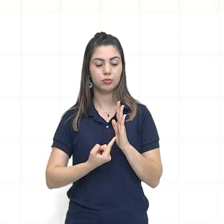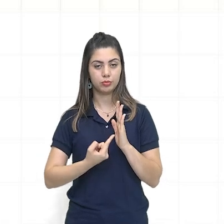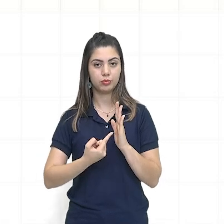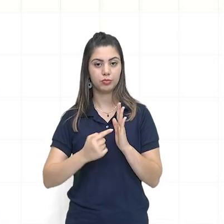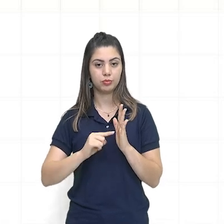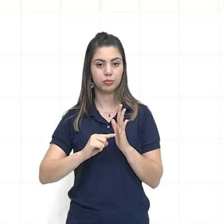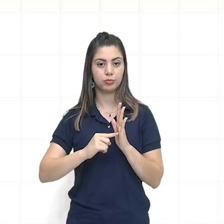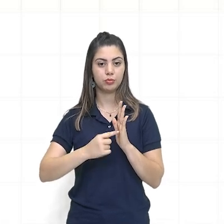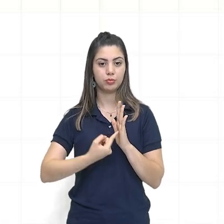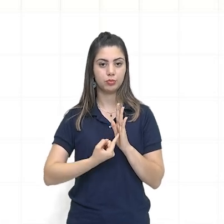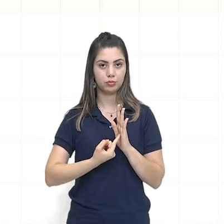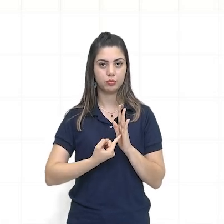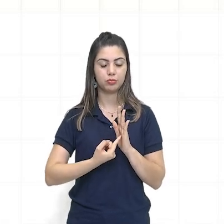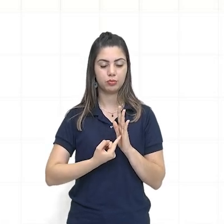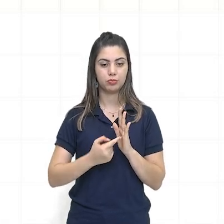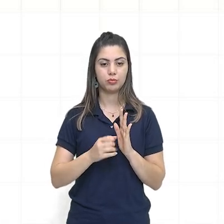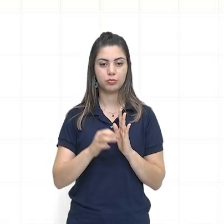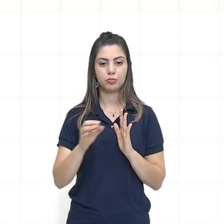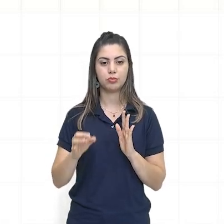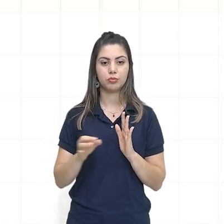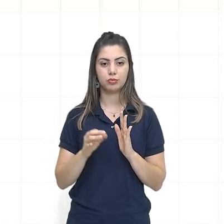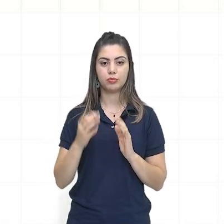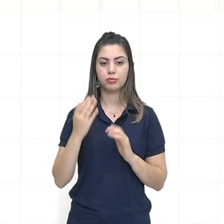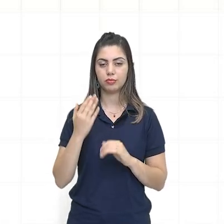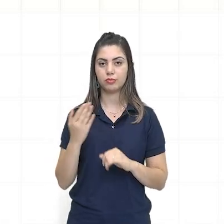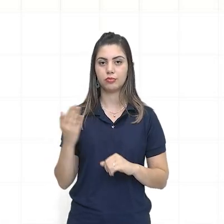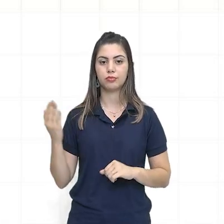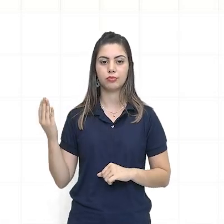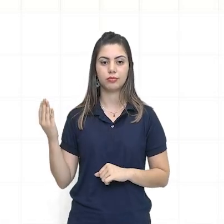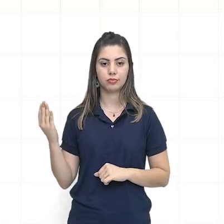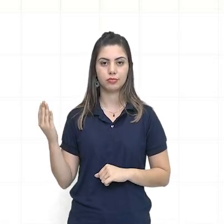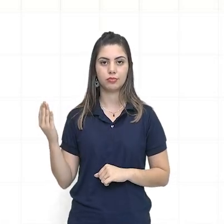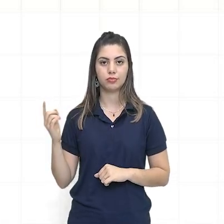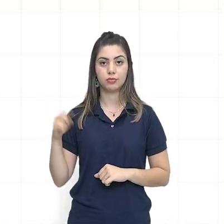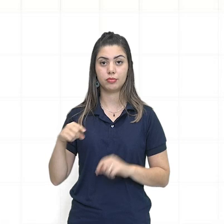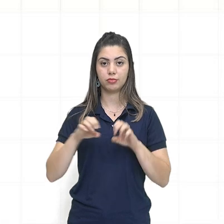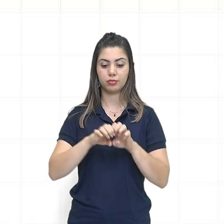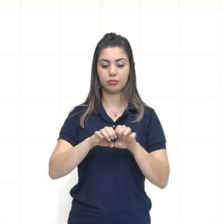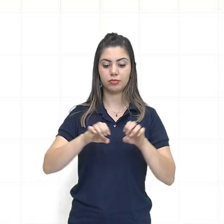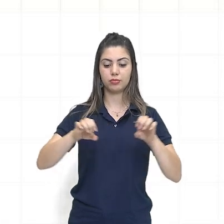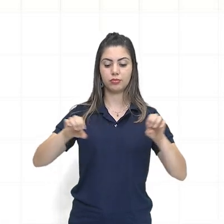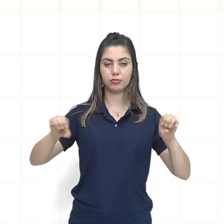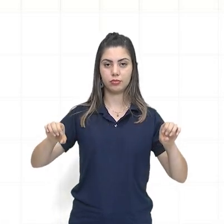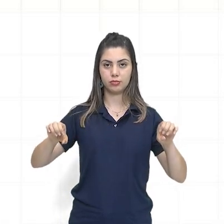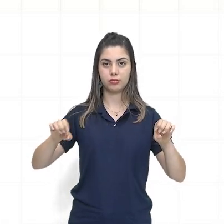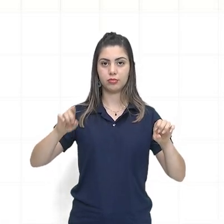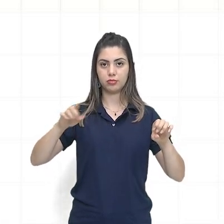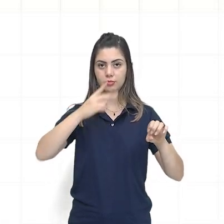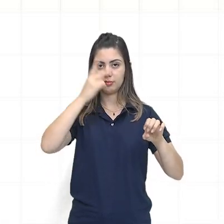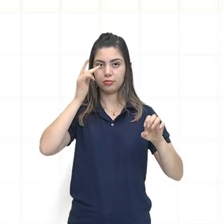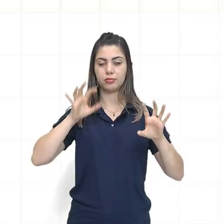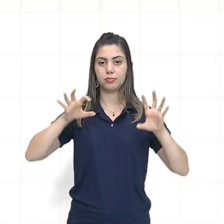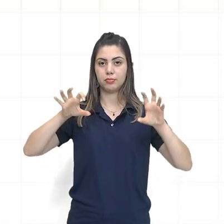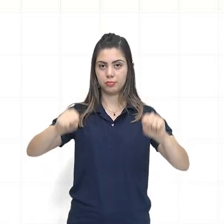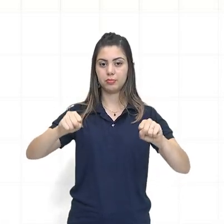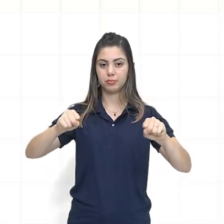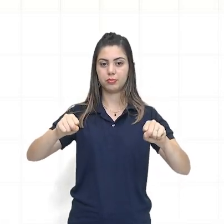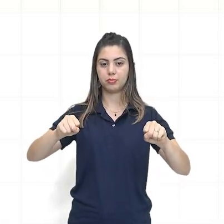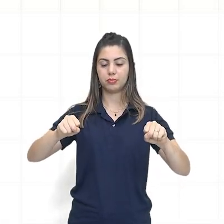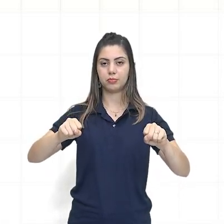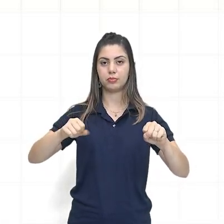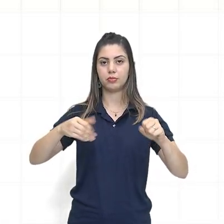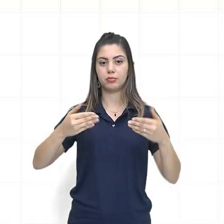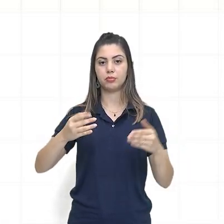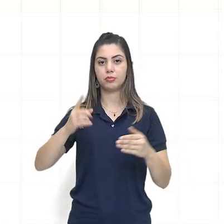referência, a nossa base, que vai ser o suporte da trave em que o atleta está segurando. O giro